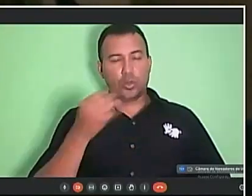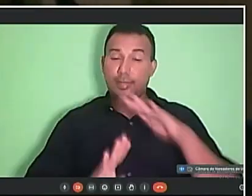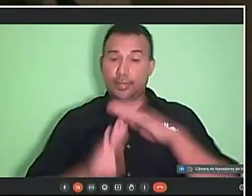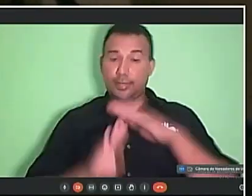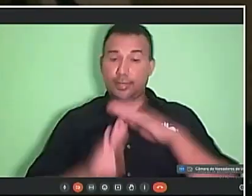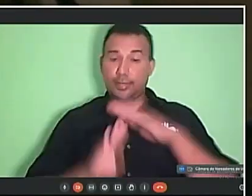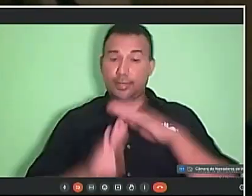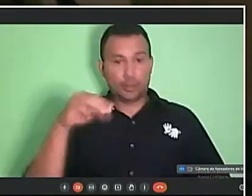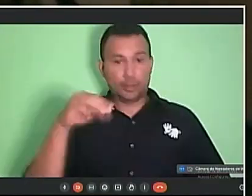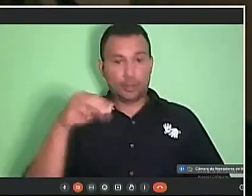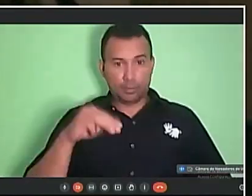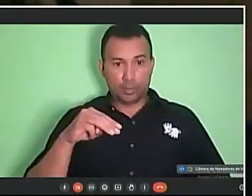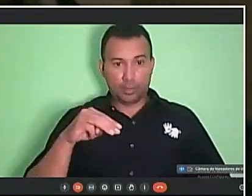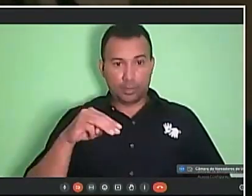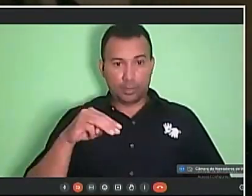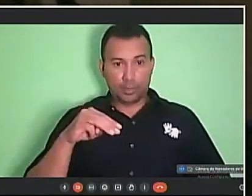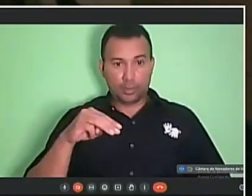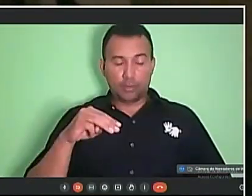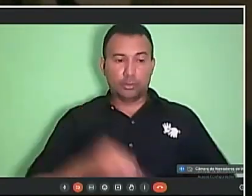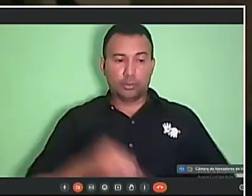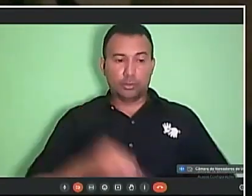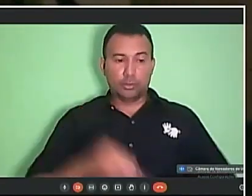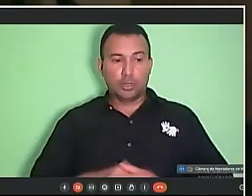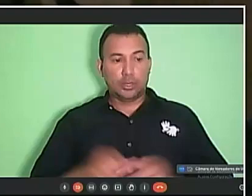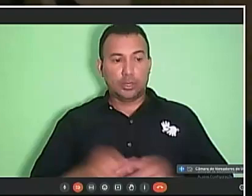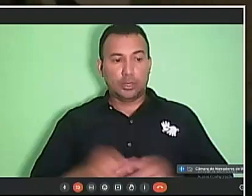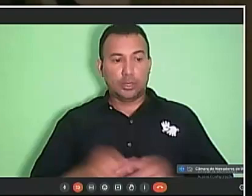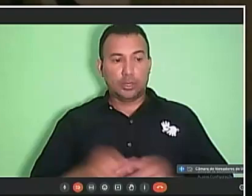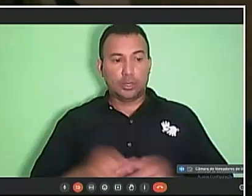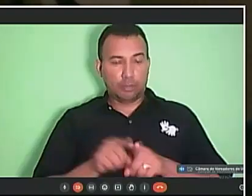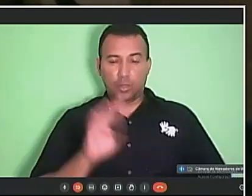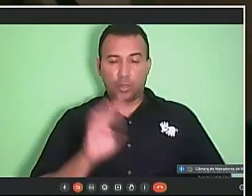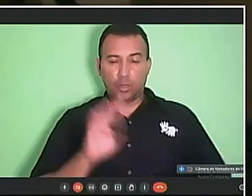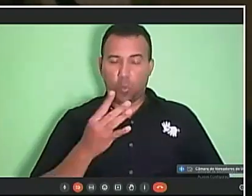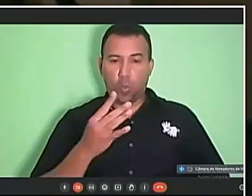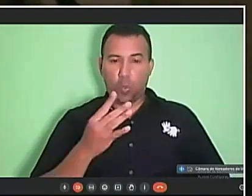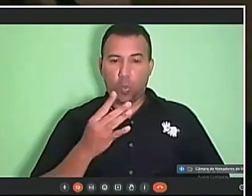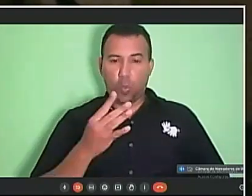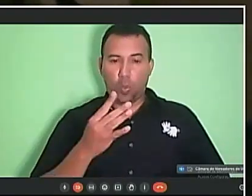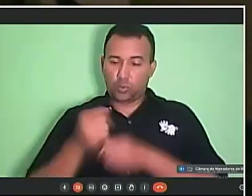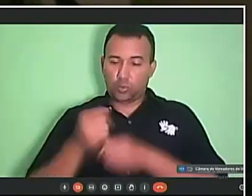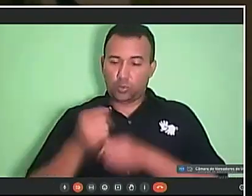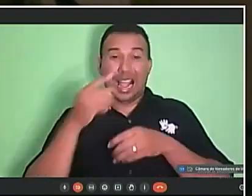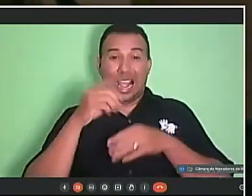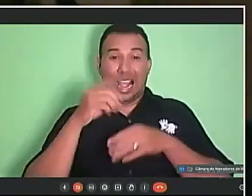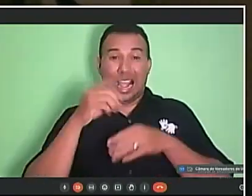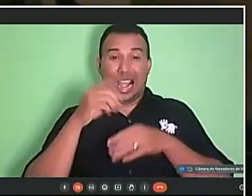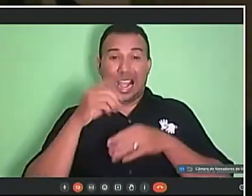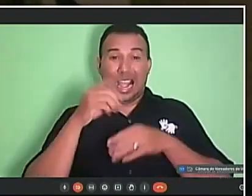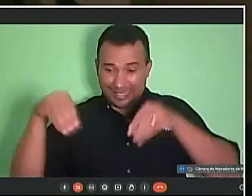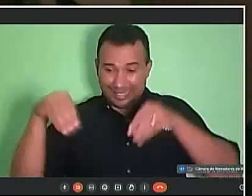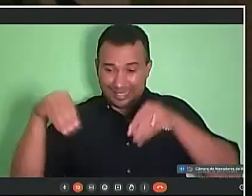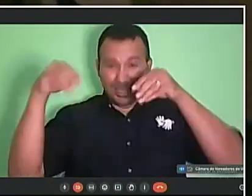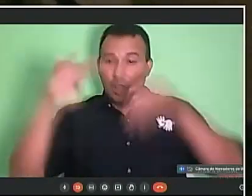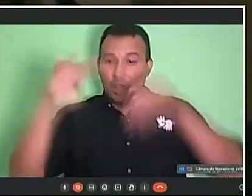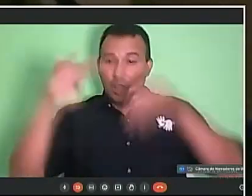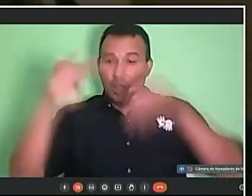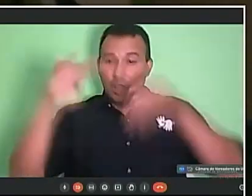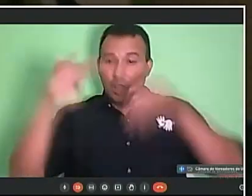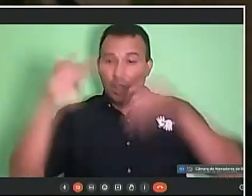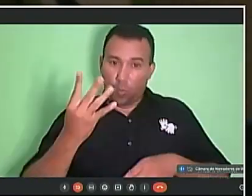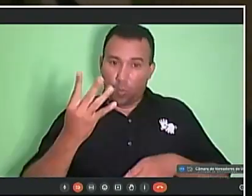48 centímetros. 4. Dique no entorno da área alagável.